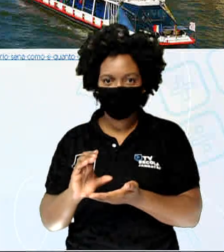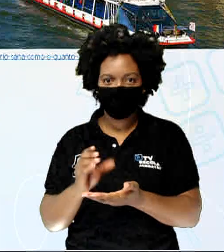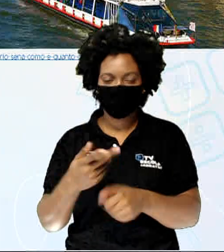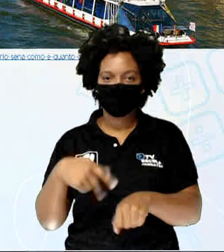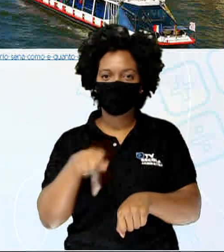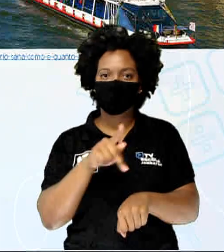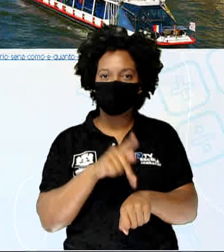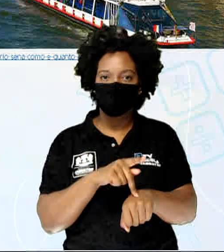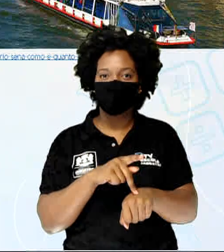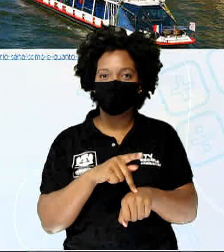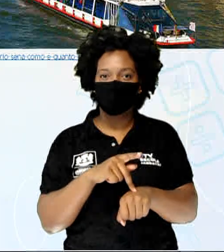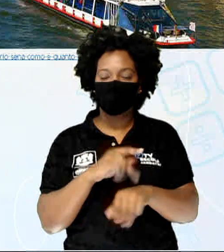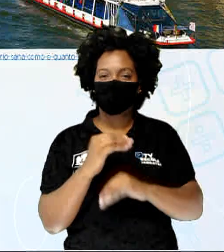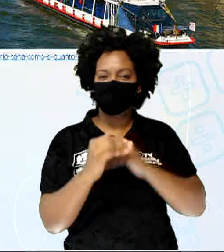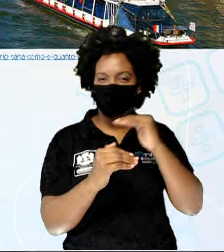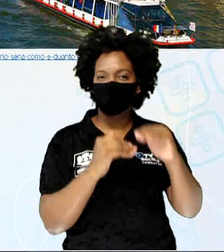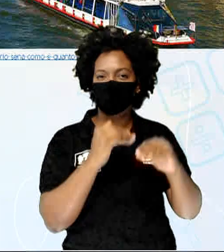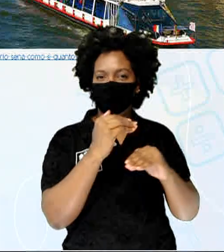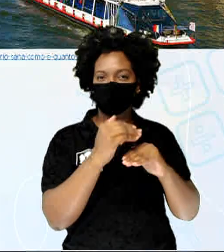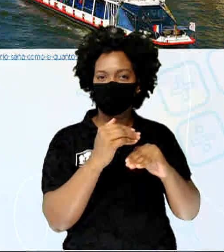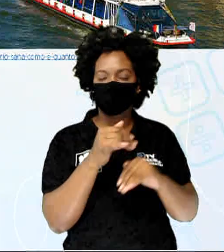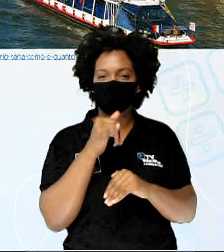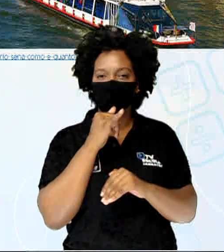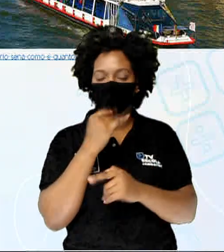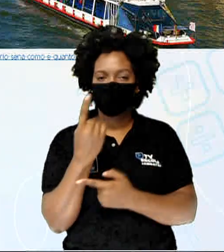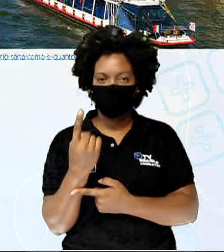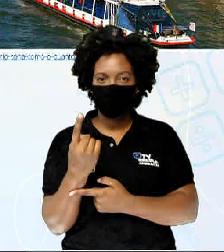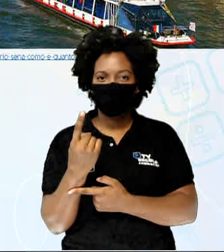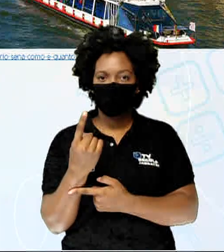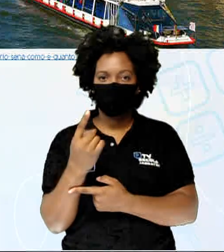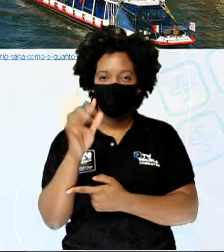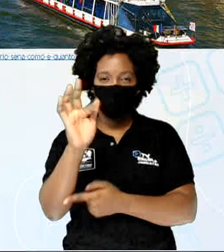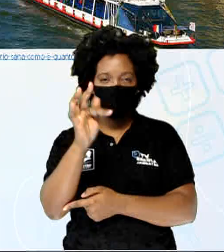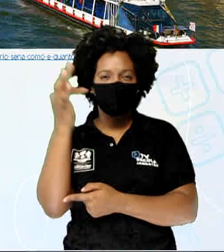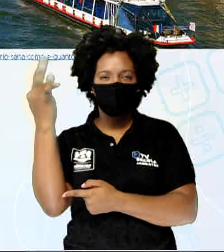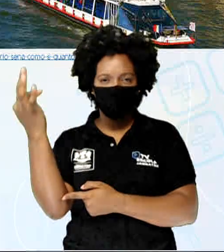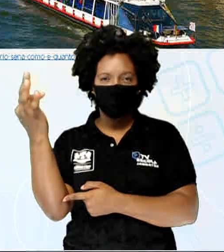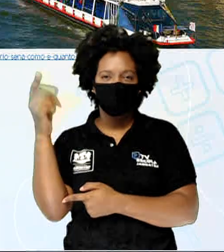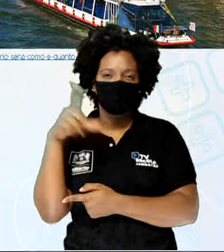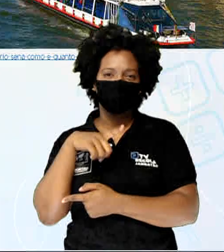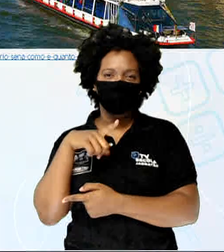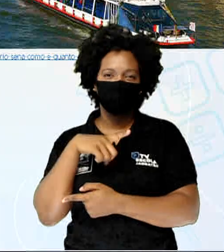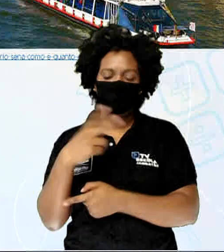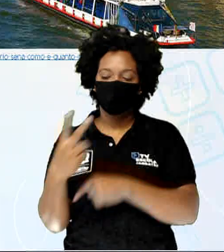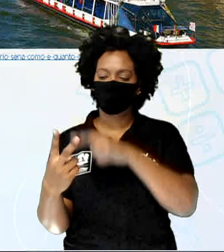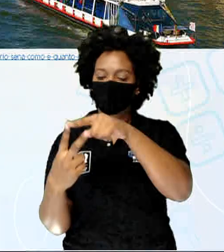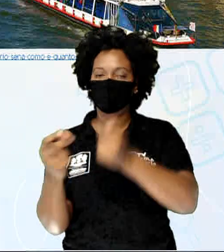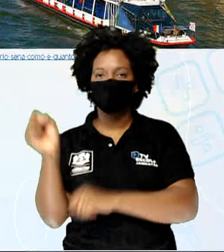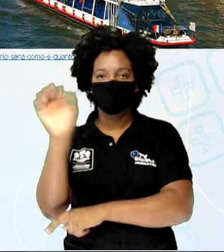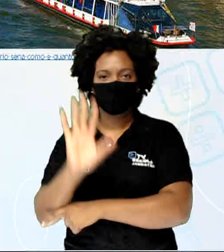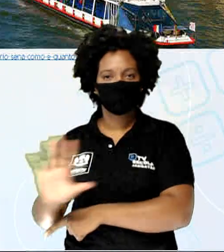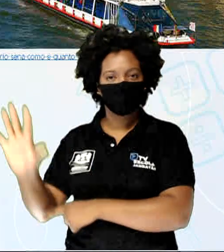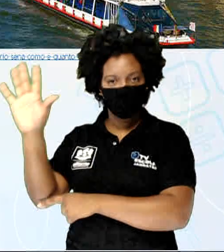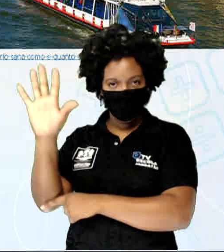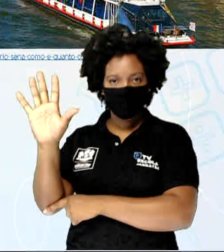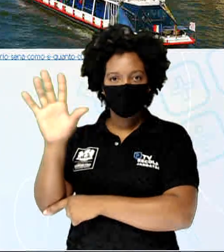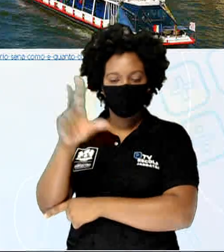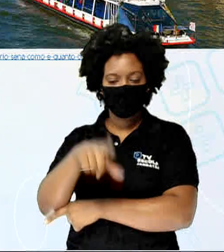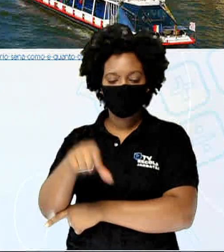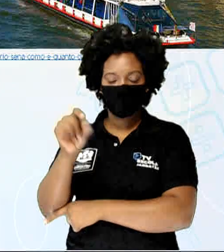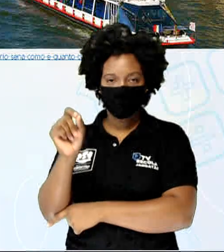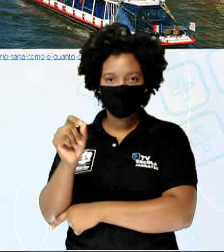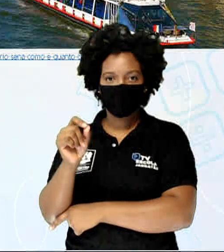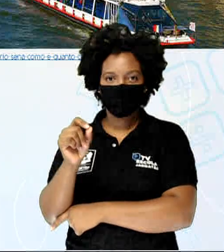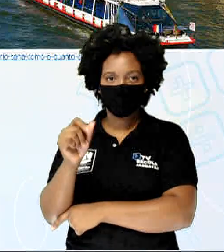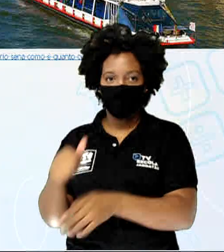País desenvolvido. Eu peguei aqui um exemplo, por exemplo, da França. A gente vai ter aqui 2 imagens, separei. A primeira, a imagem